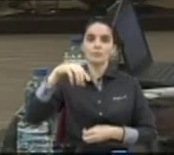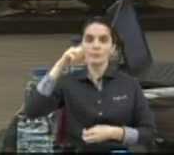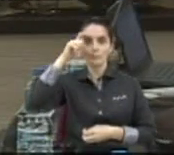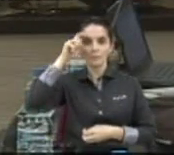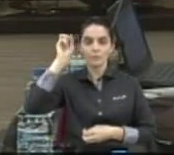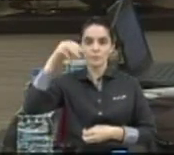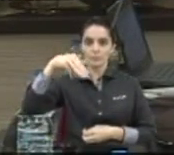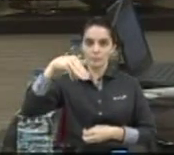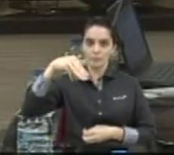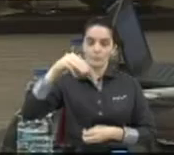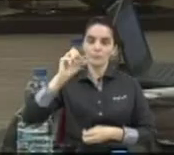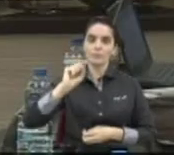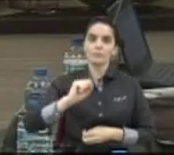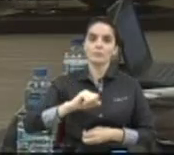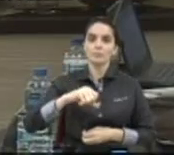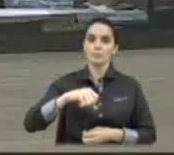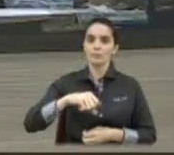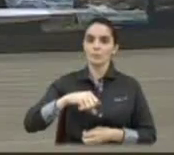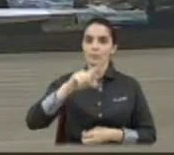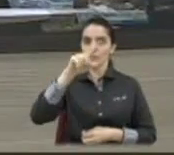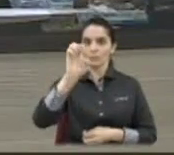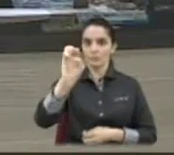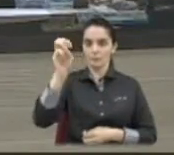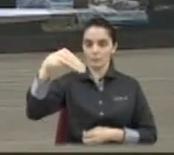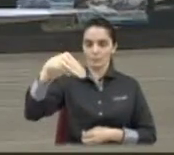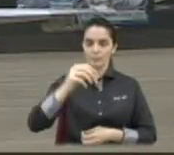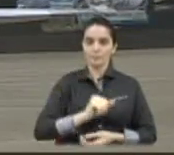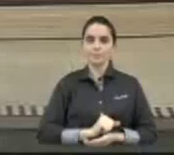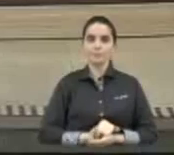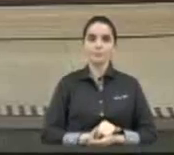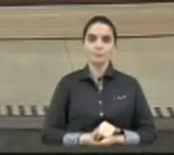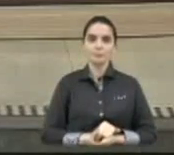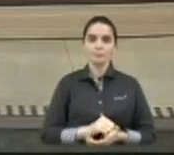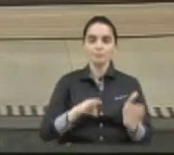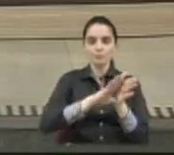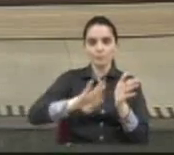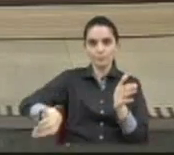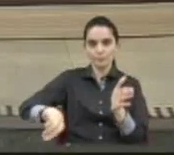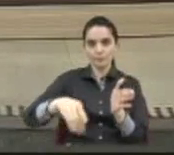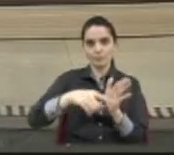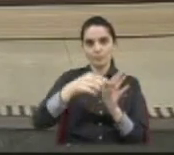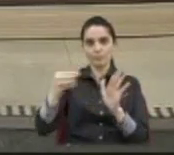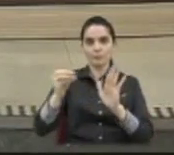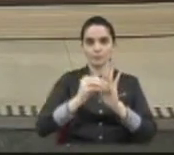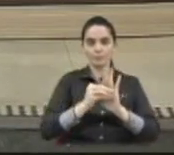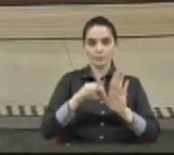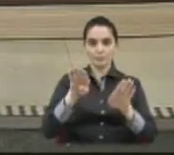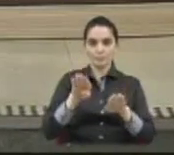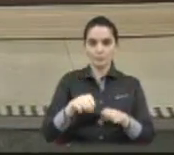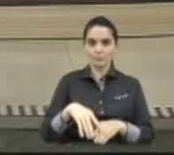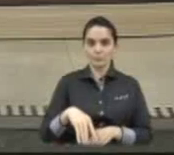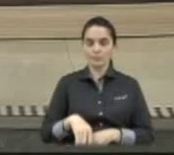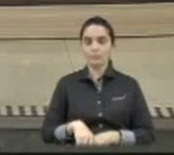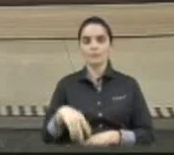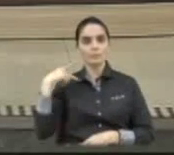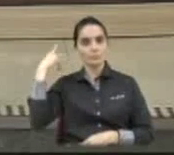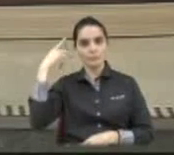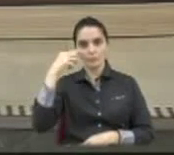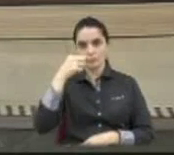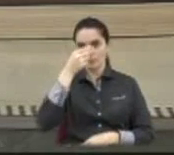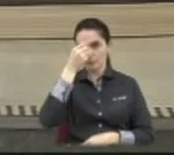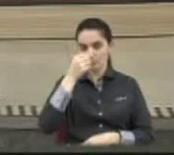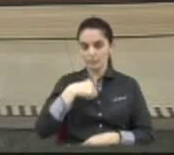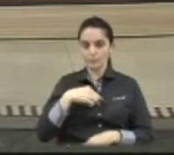Sim. Vereador Farid. Sim. Vereador Zé Damix. Sim. Retirada a emenda do vereador Jorge.